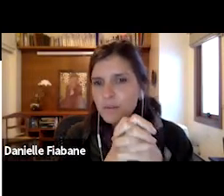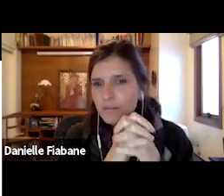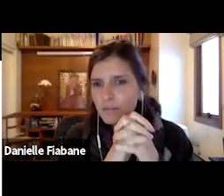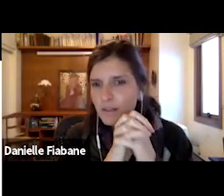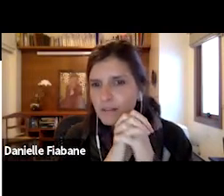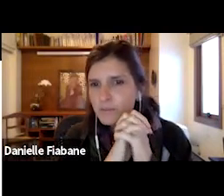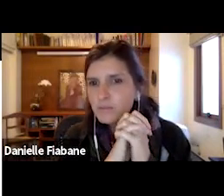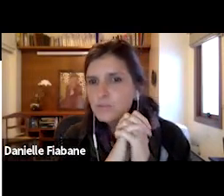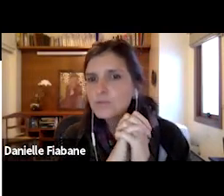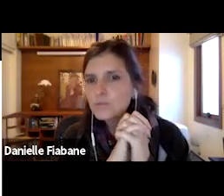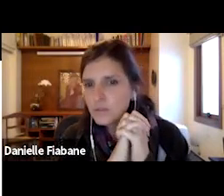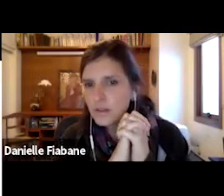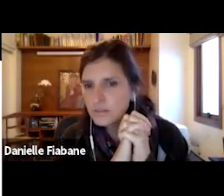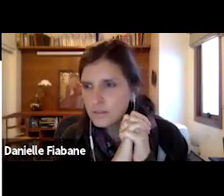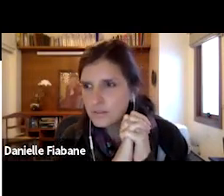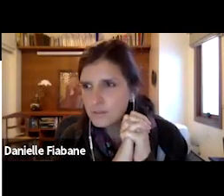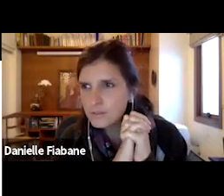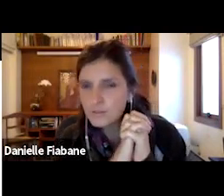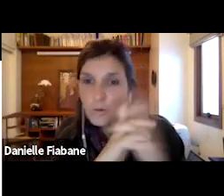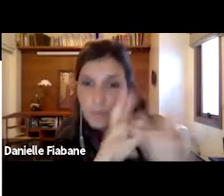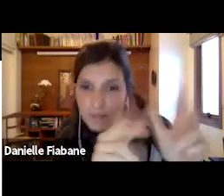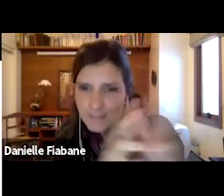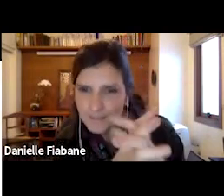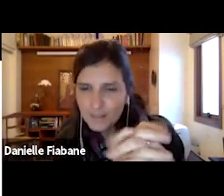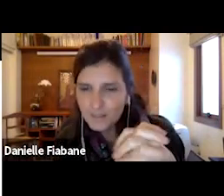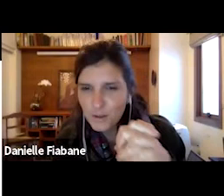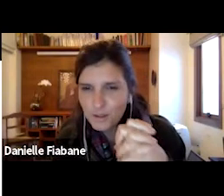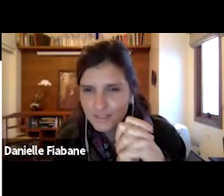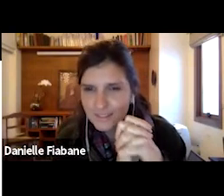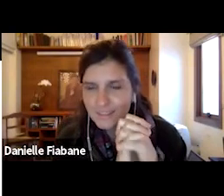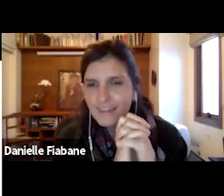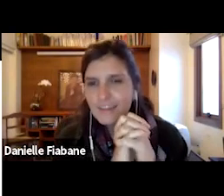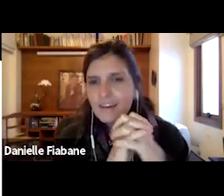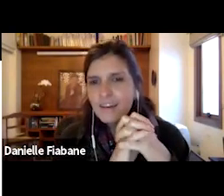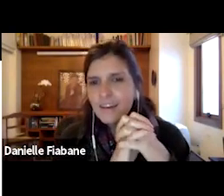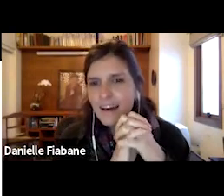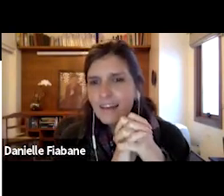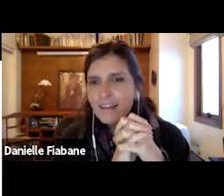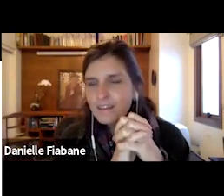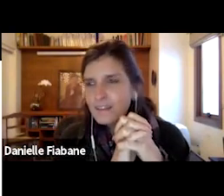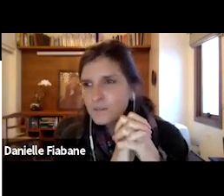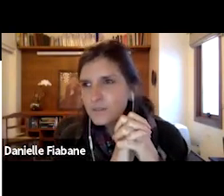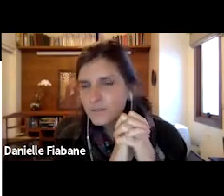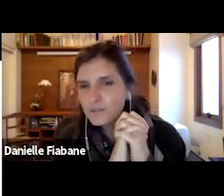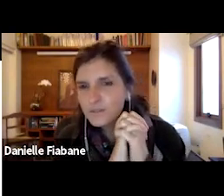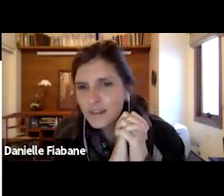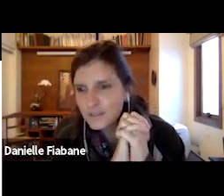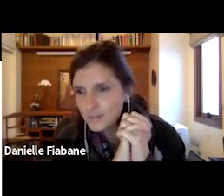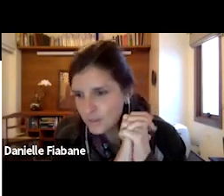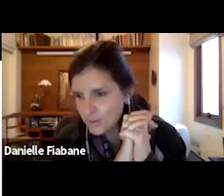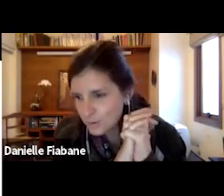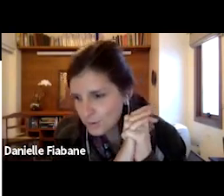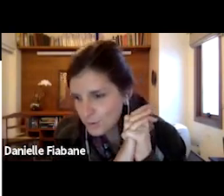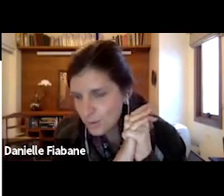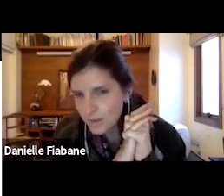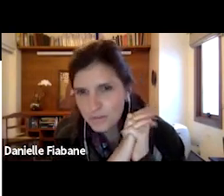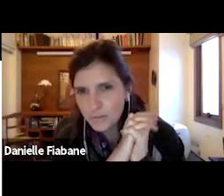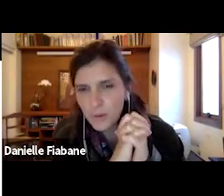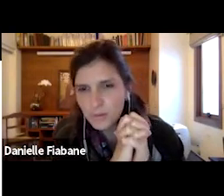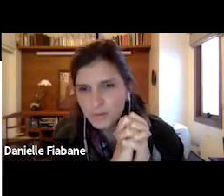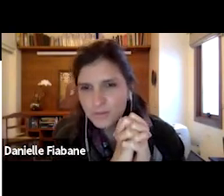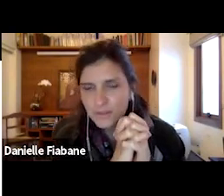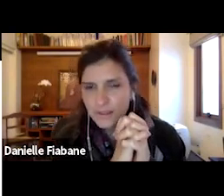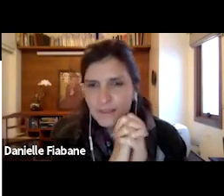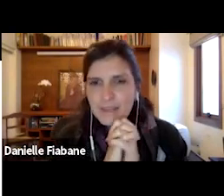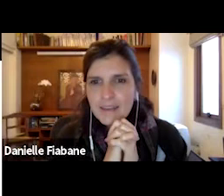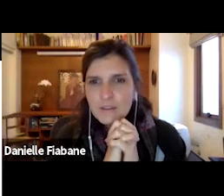trabalha para fortalecimento institucional das ONGs, das OSCs, além das suas ações finalísticas, os seus programas